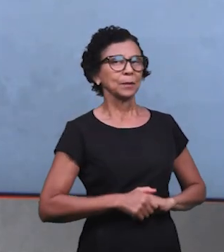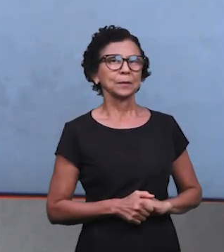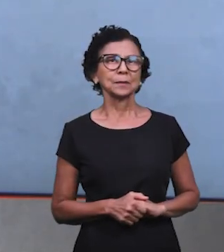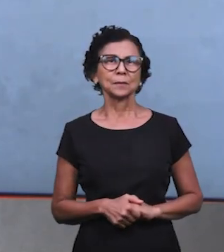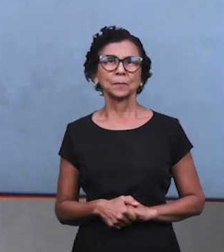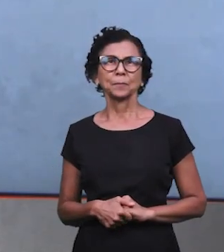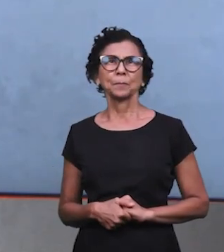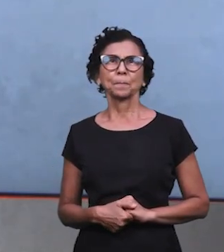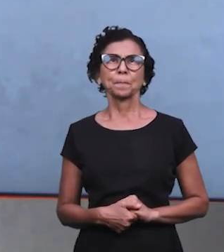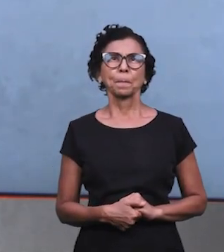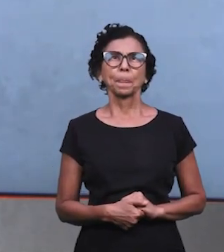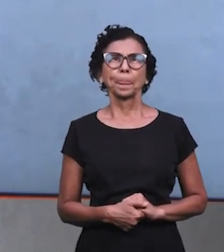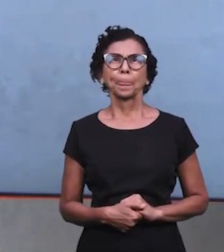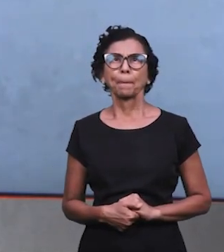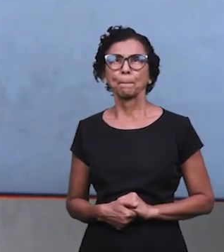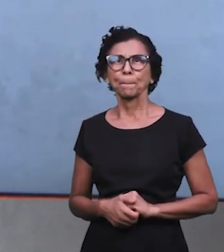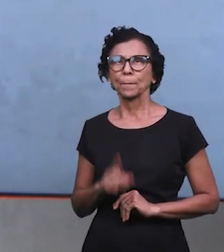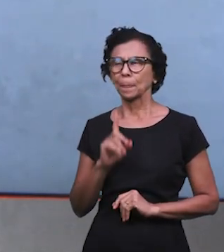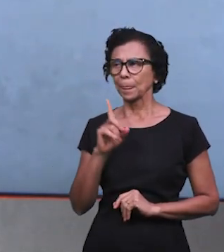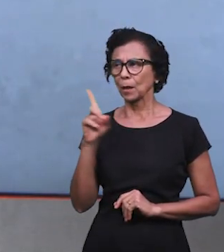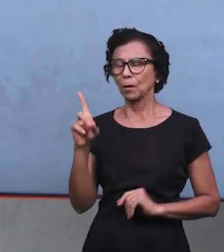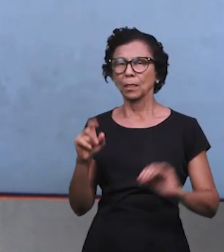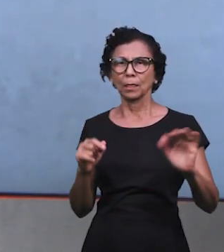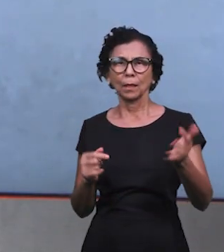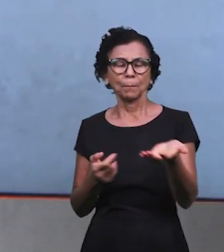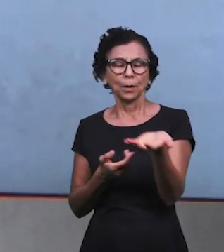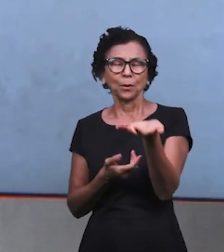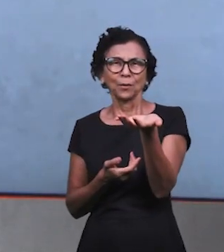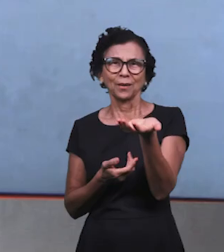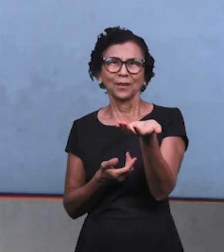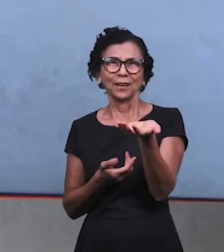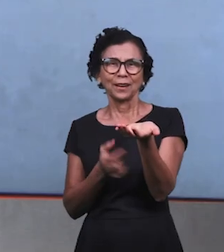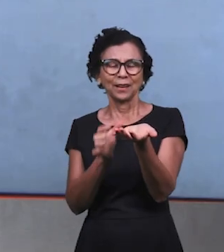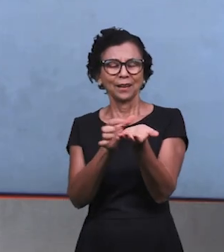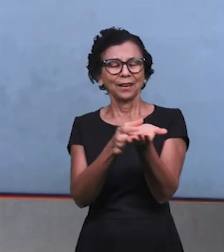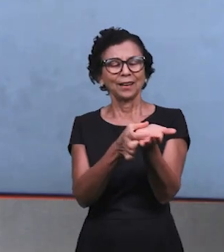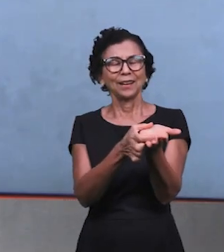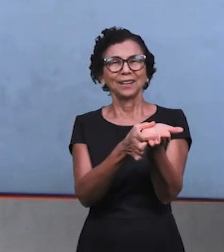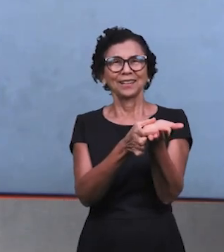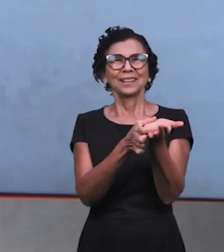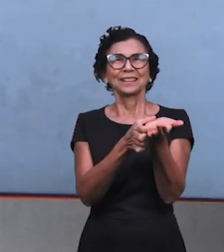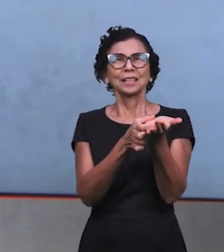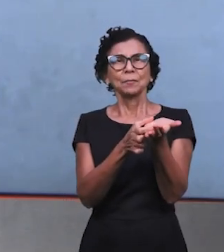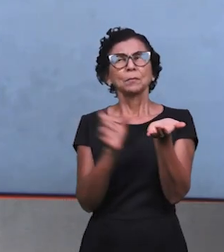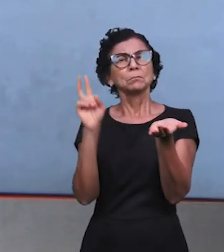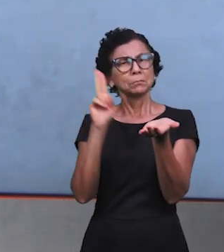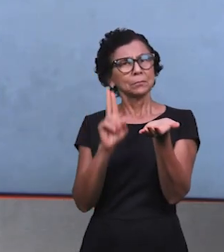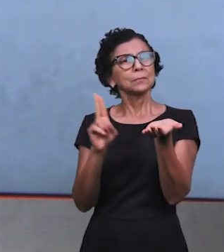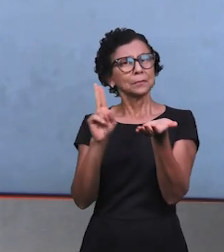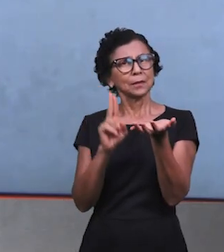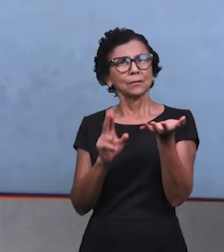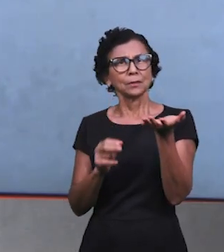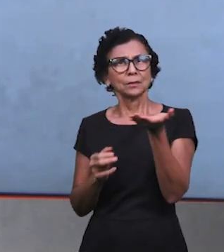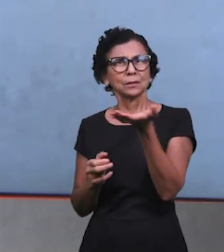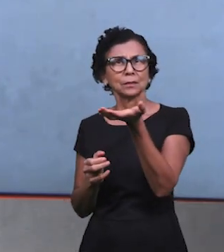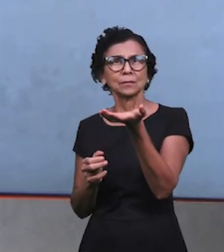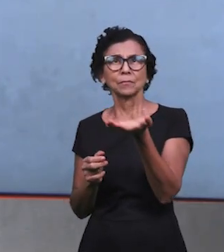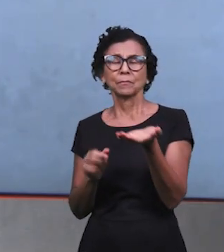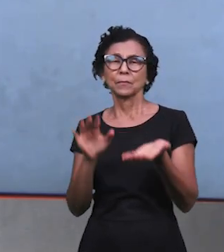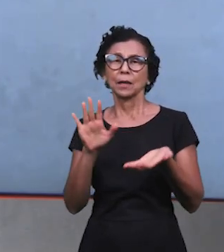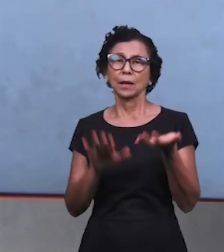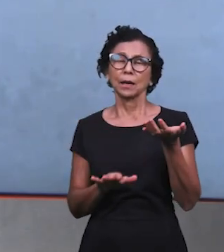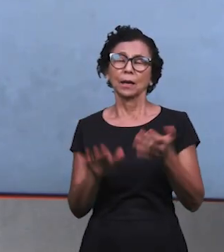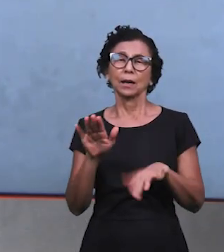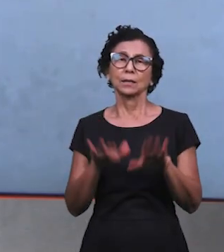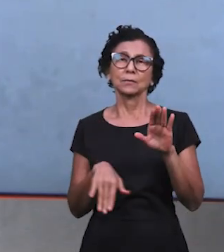são candeias de uso manual, tá vendo aqui, olha? Ficava na mão assim, pode pegar aí para você ver. Era levada às vezes na